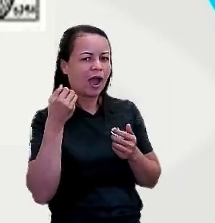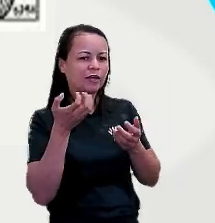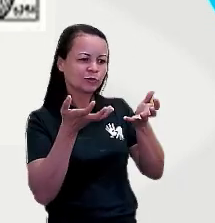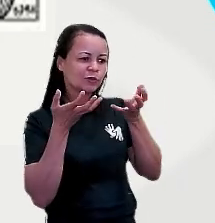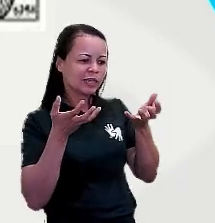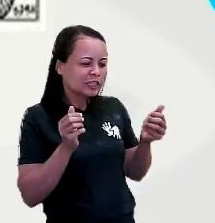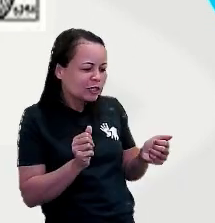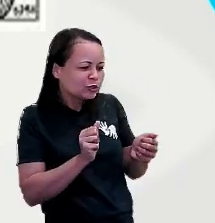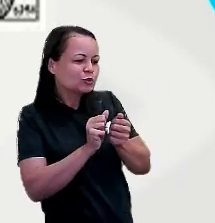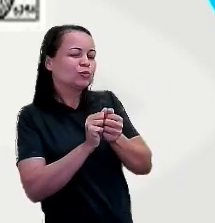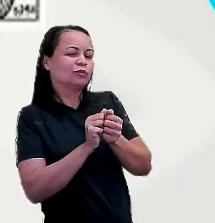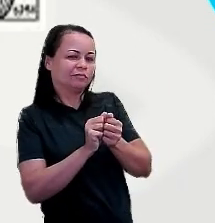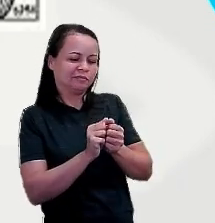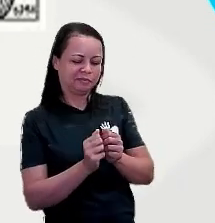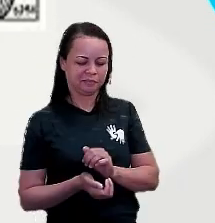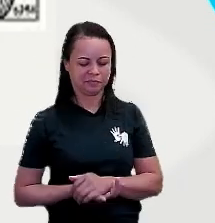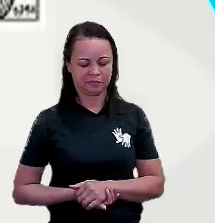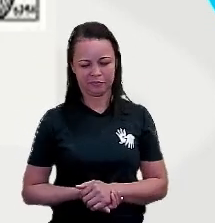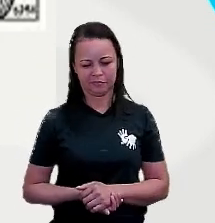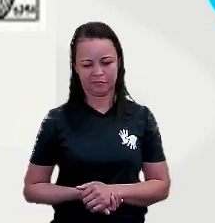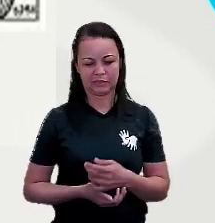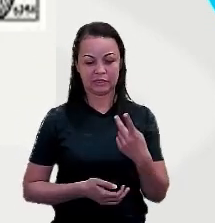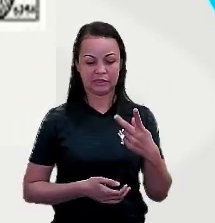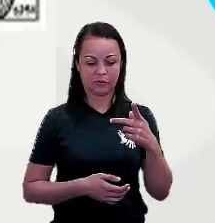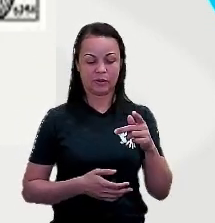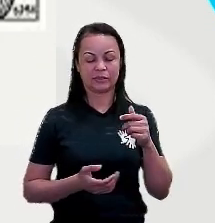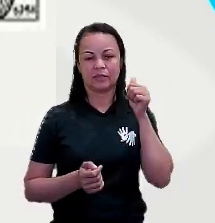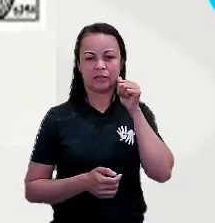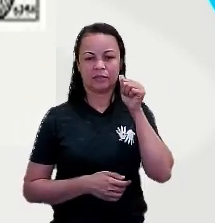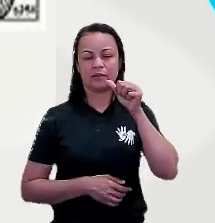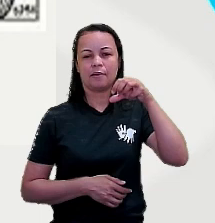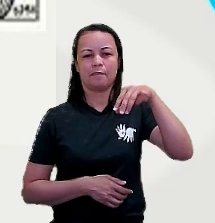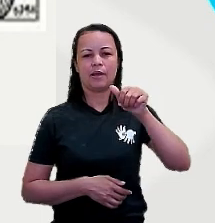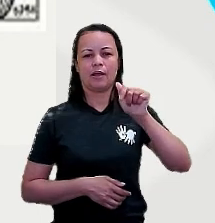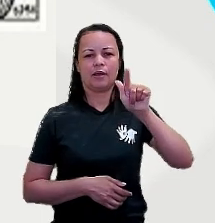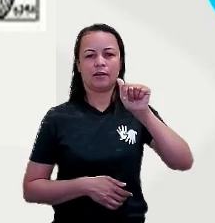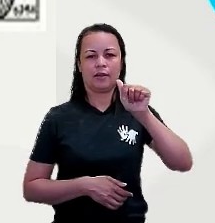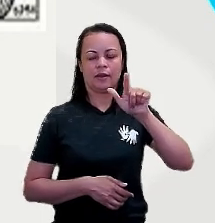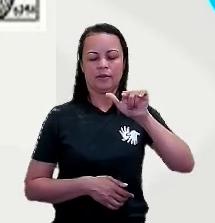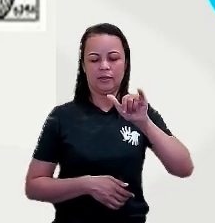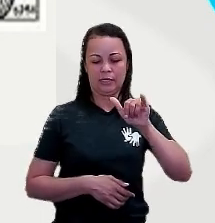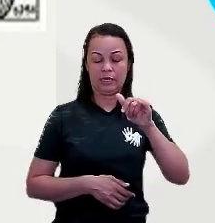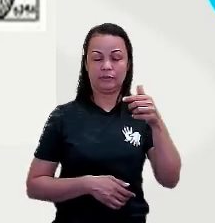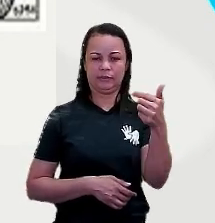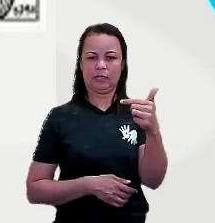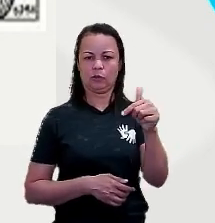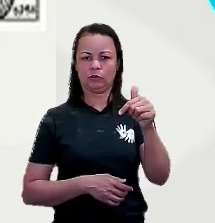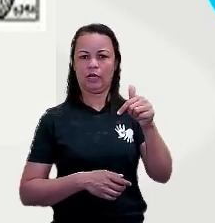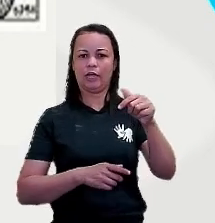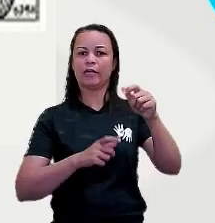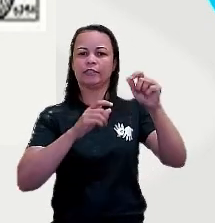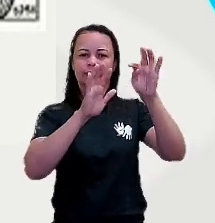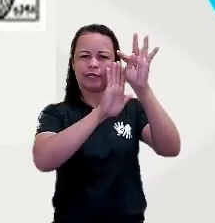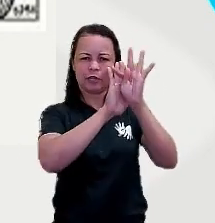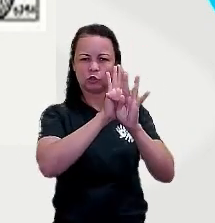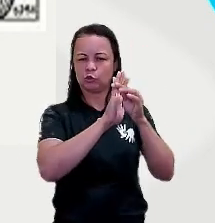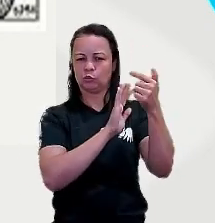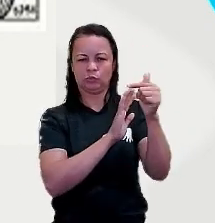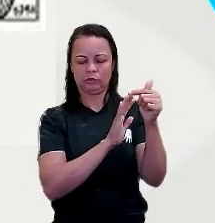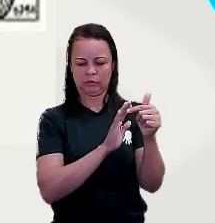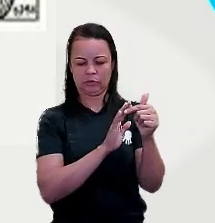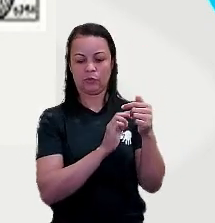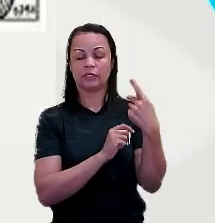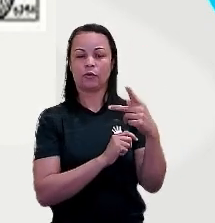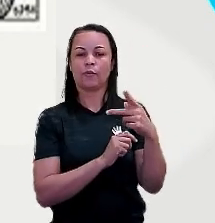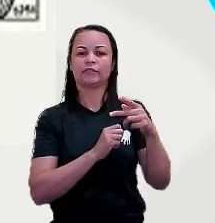Olha aqui outra tirinha. Essa tirinha aqui é a da Magali. Não tem texto, então a gente diz que é uma linguagem